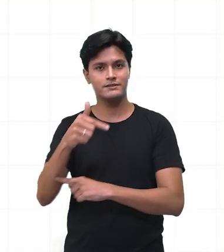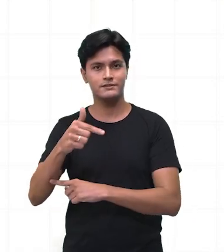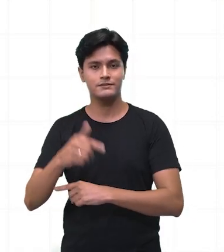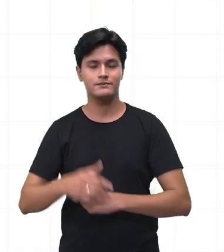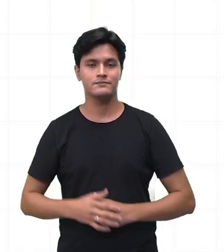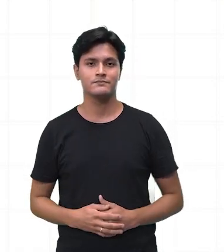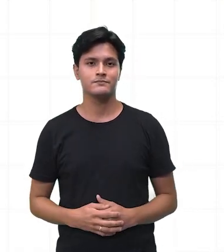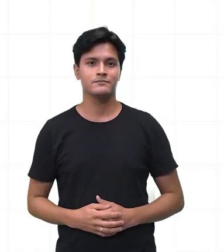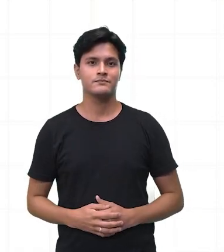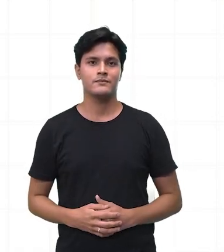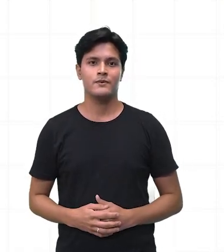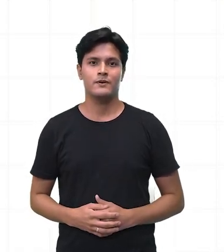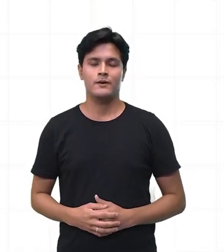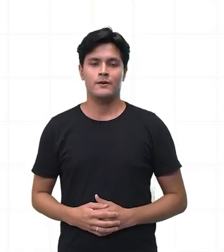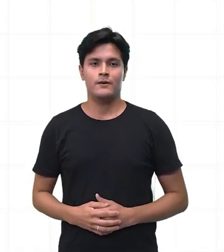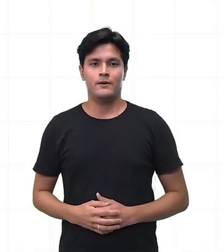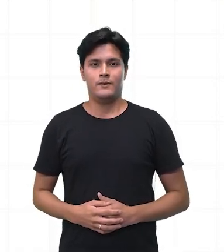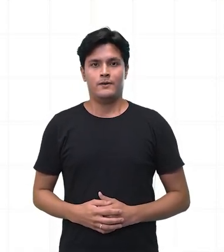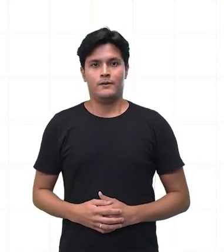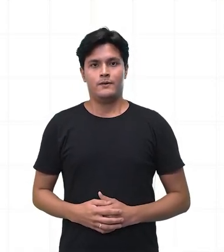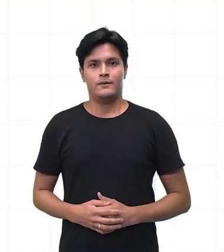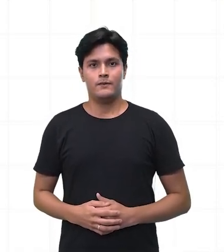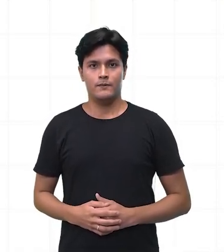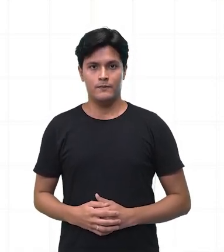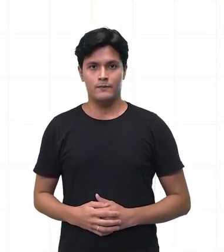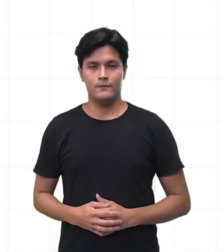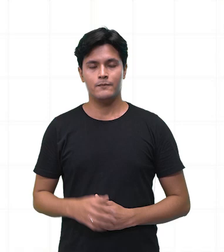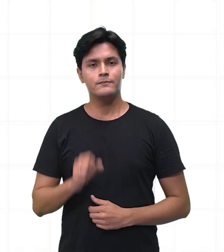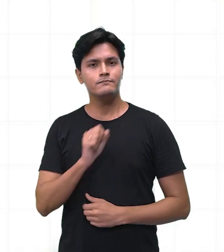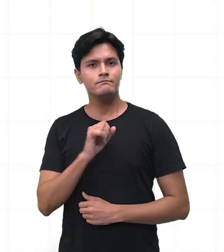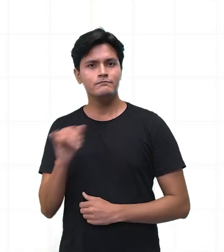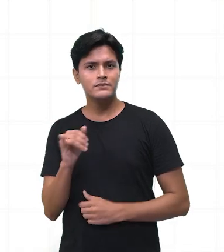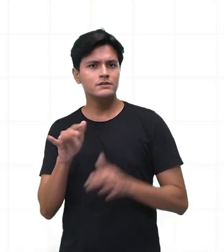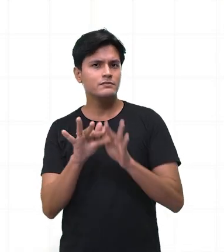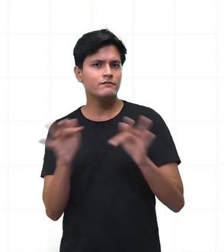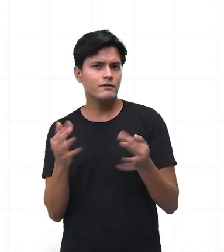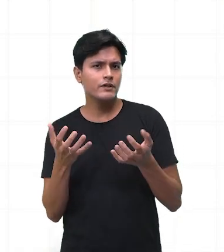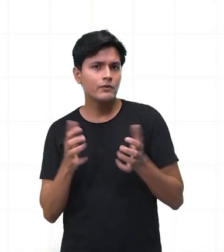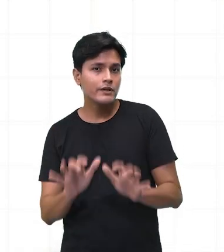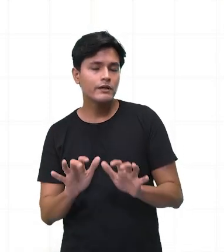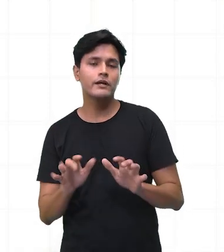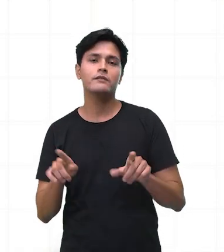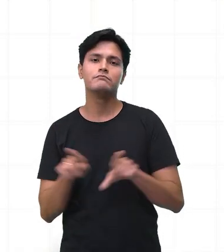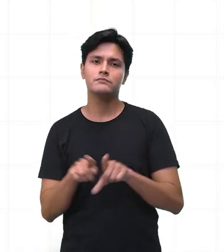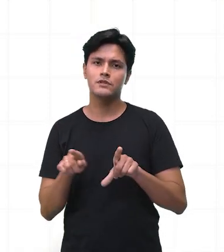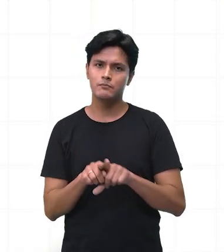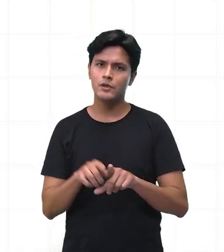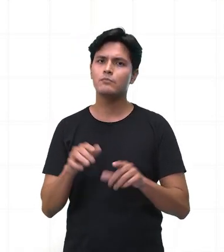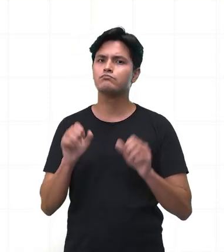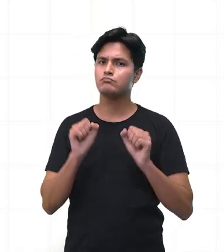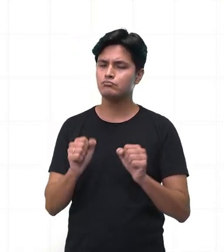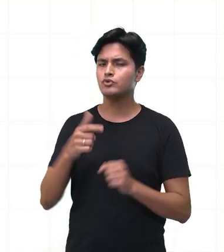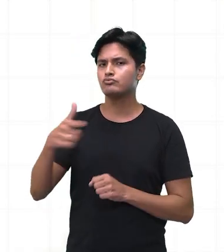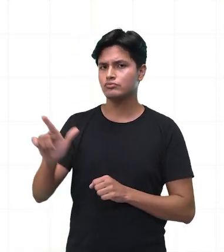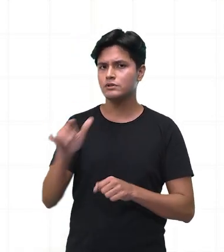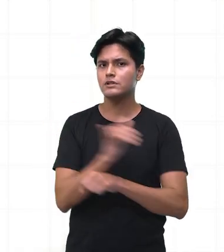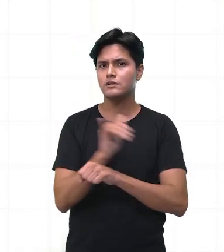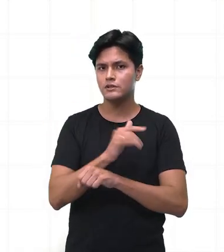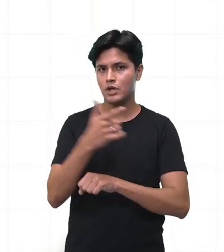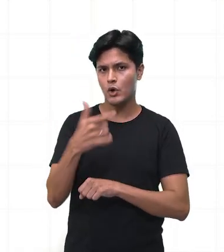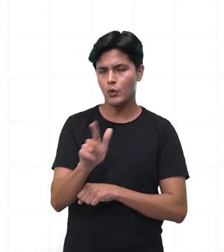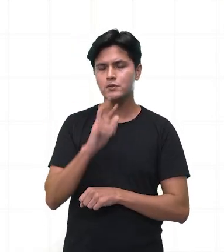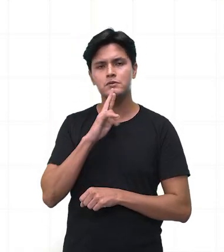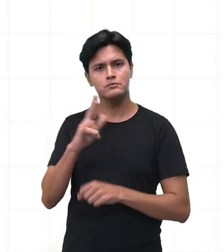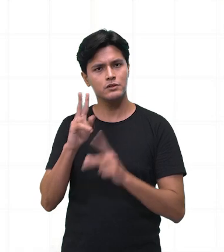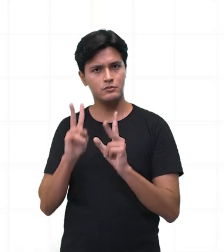tá? Se você não quisesse simplificar, você também chegaria ao mesmo resultado. Então, era só multiplicar aqui, ó,